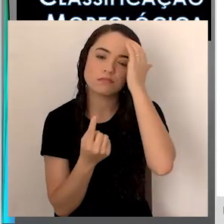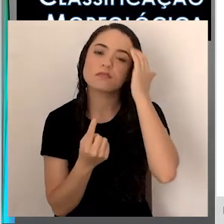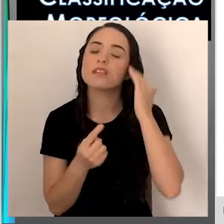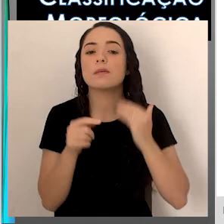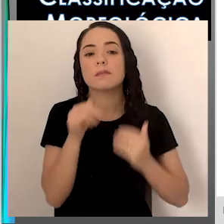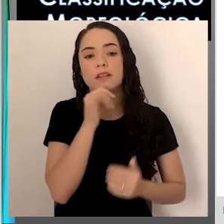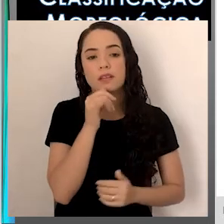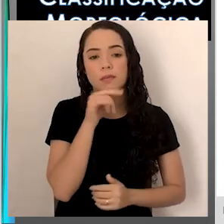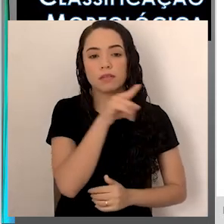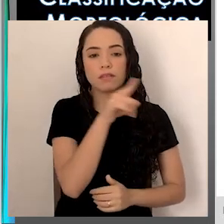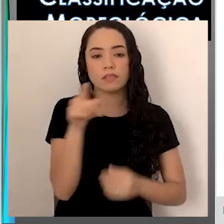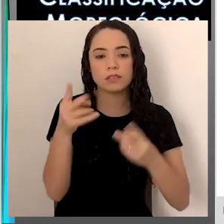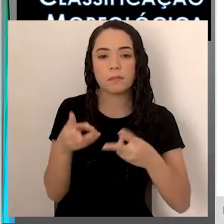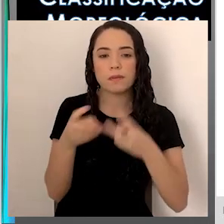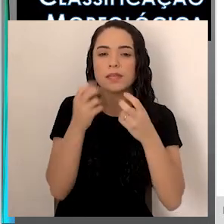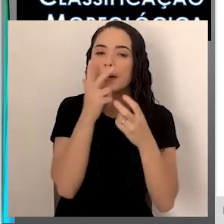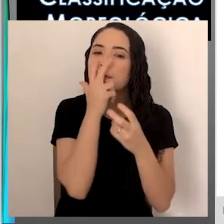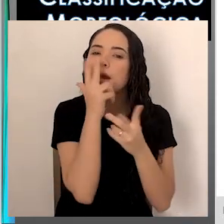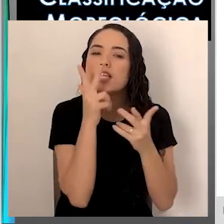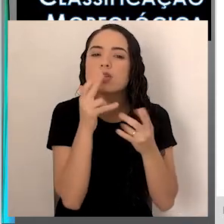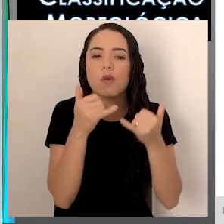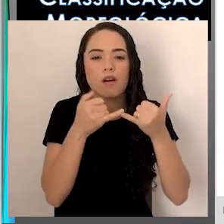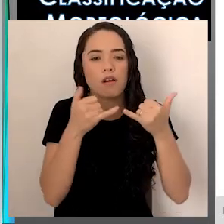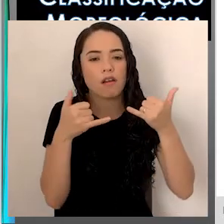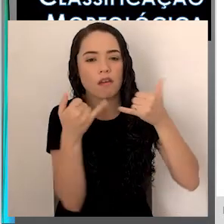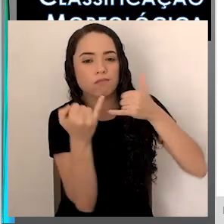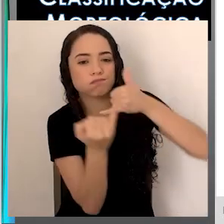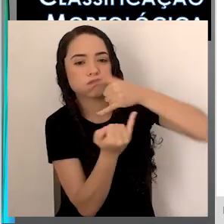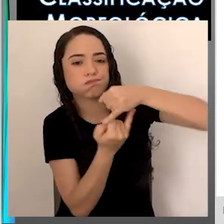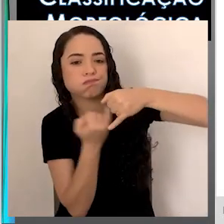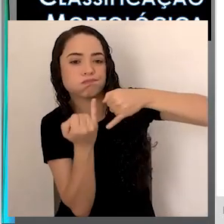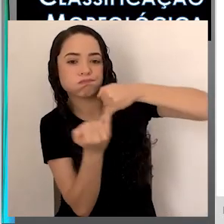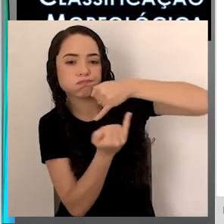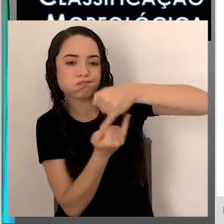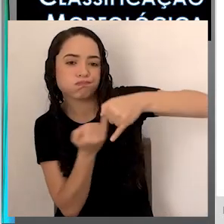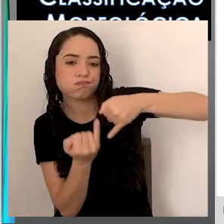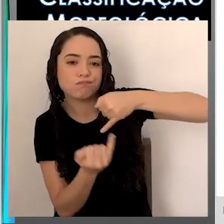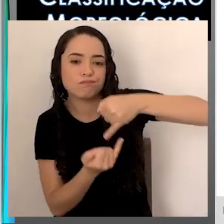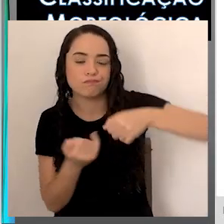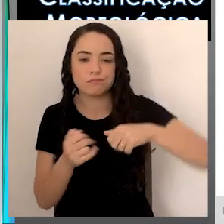torcida sobre si mesma, conferindo-lhe um aspecto de novelo de lã.